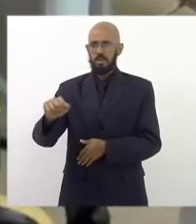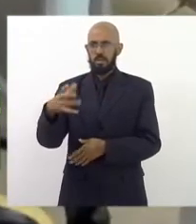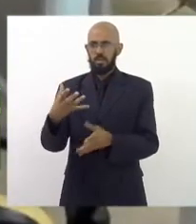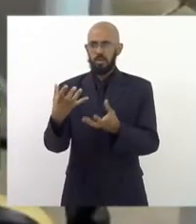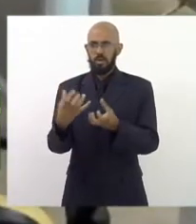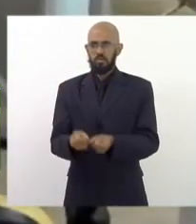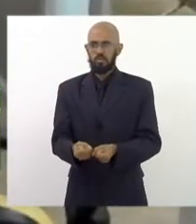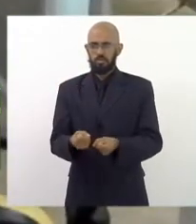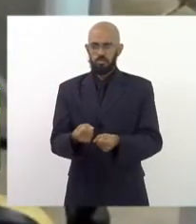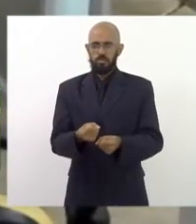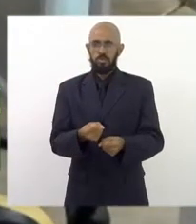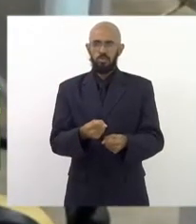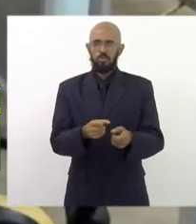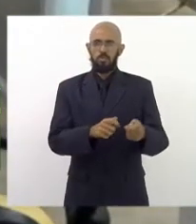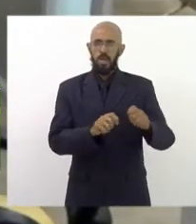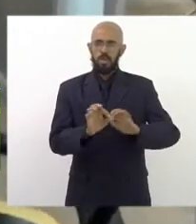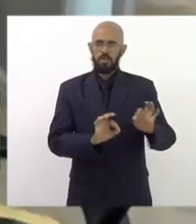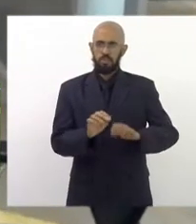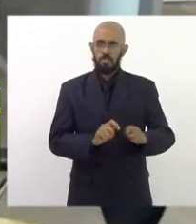Planejamento e Gestão.